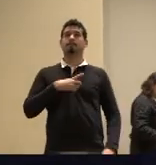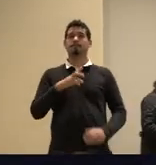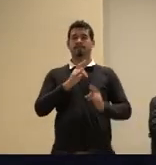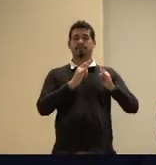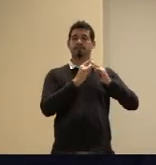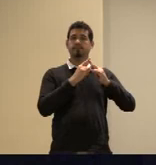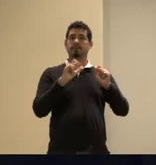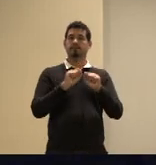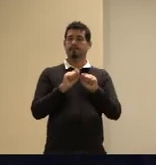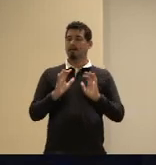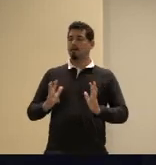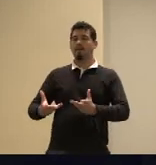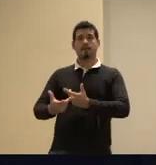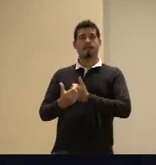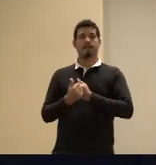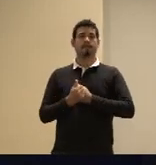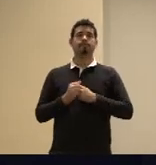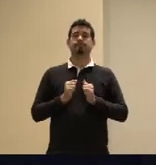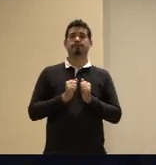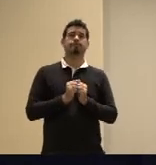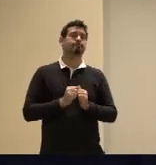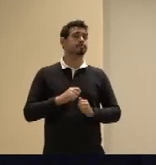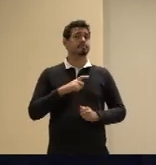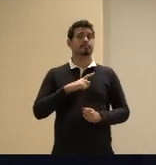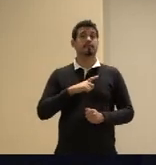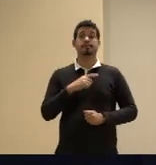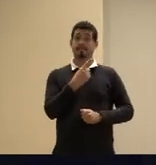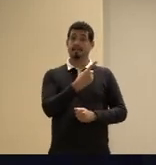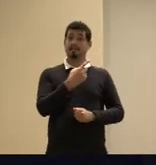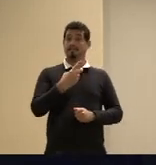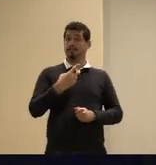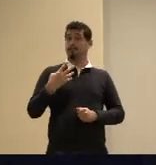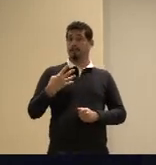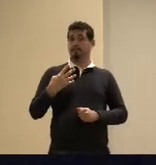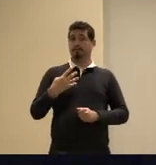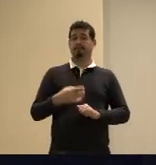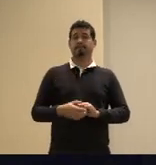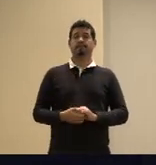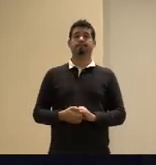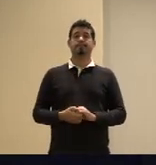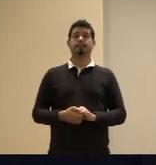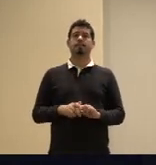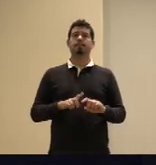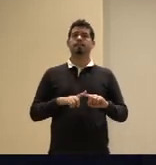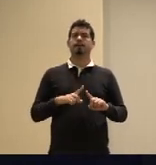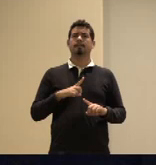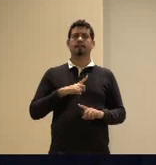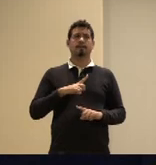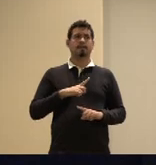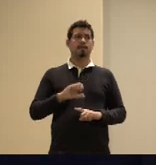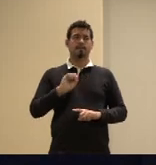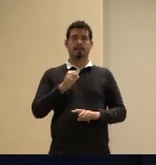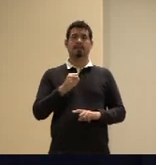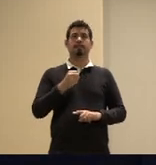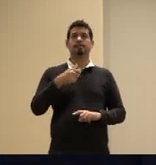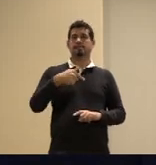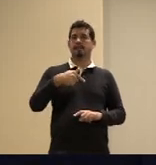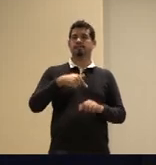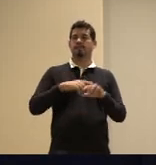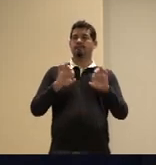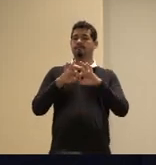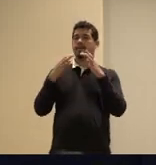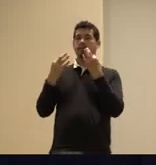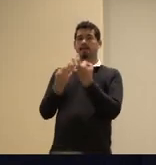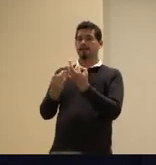instituições de acolhimento ali, tá? 124. E 87 famílias